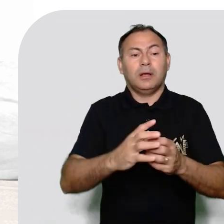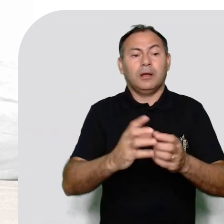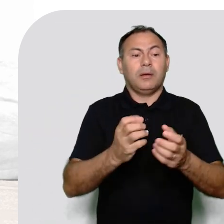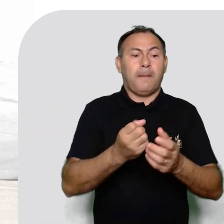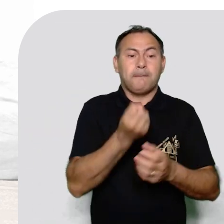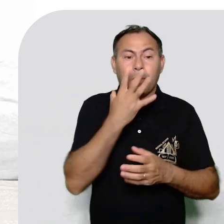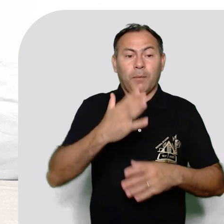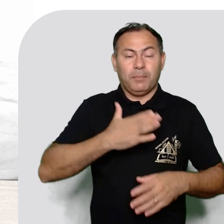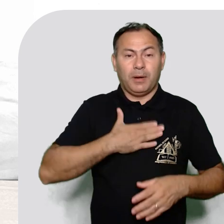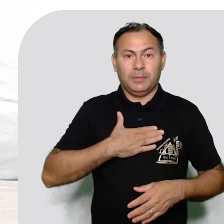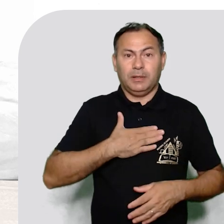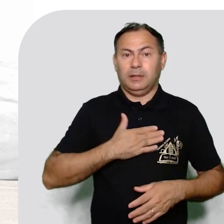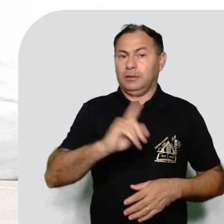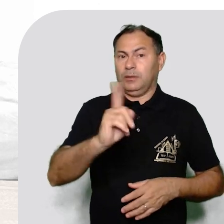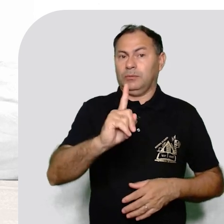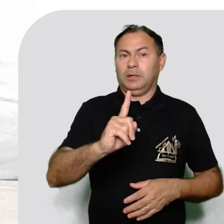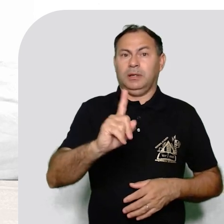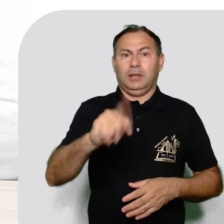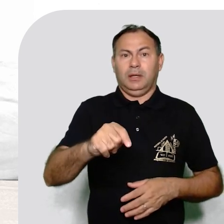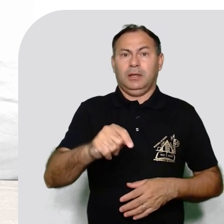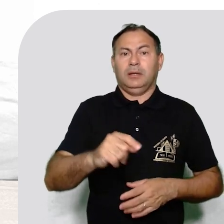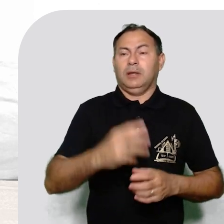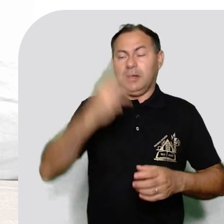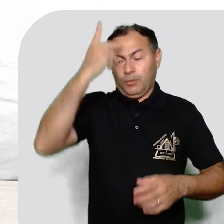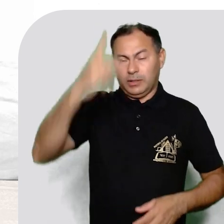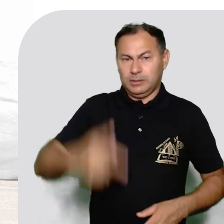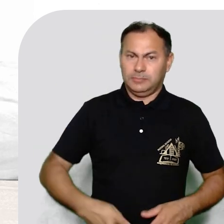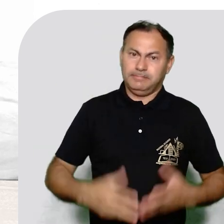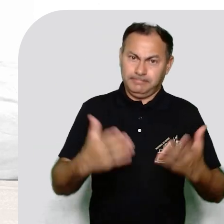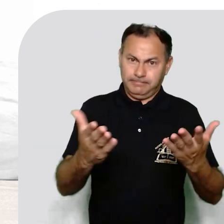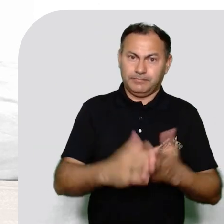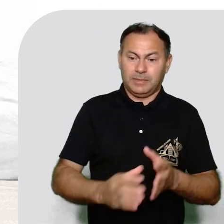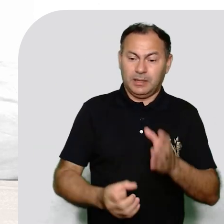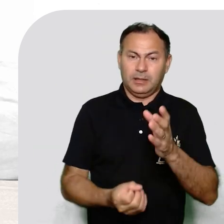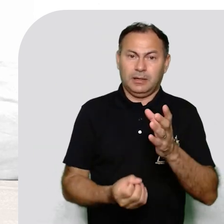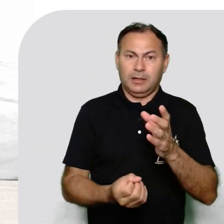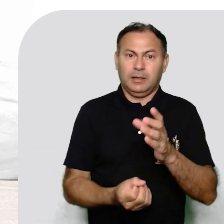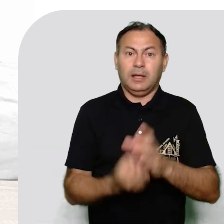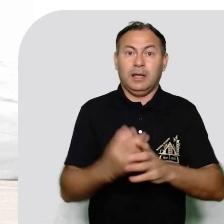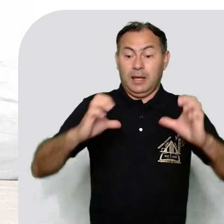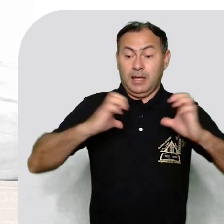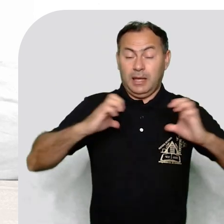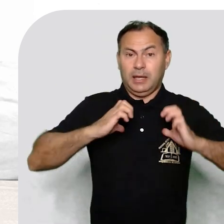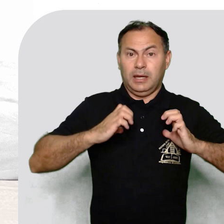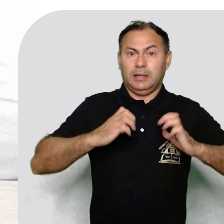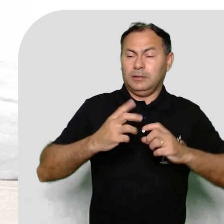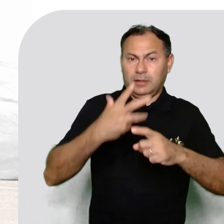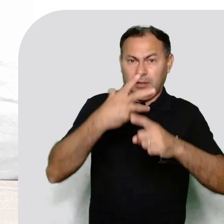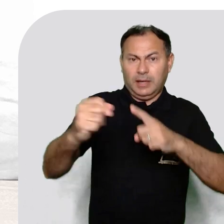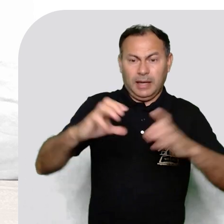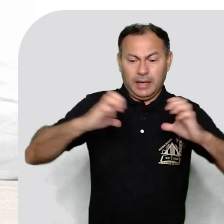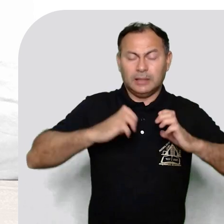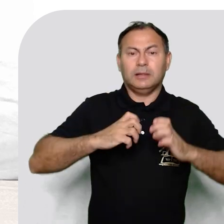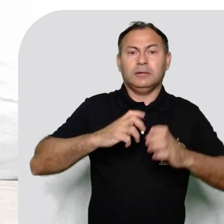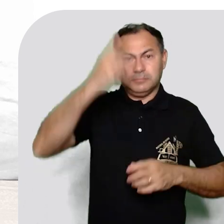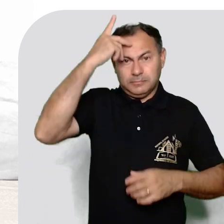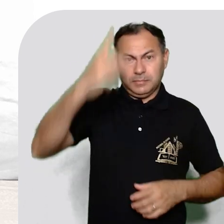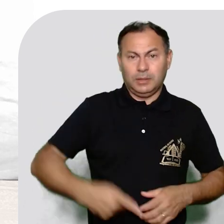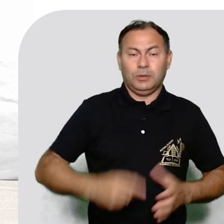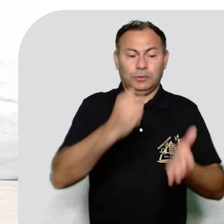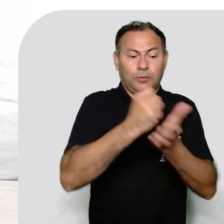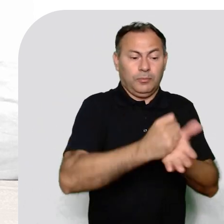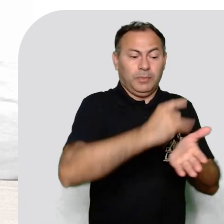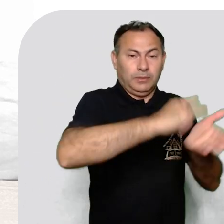para mim, isso não é ética, isso é egoísmo. Então a ética, superar essa ética individualista que o